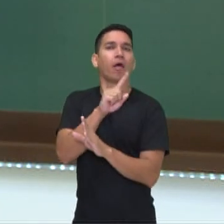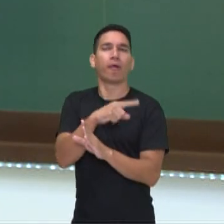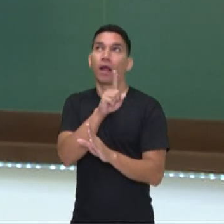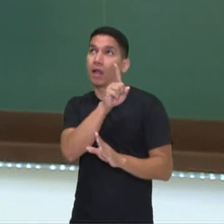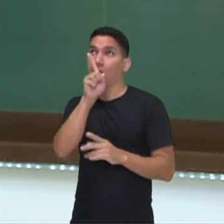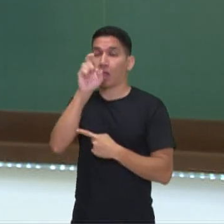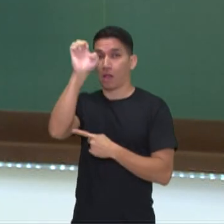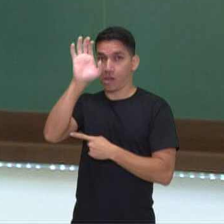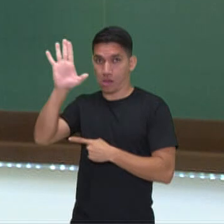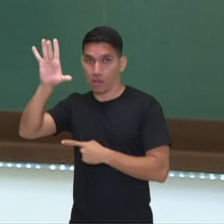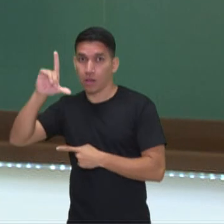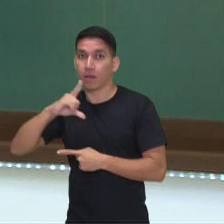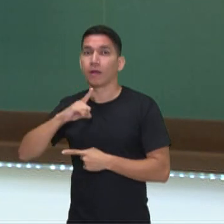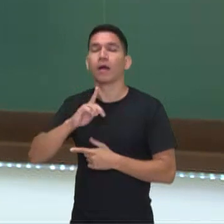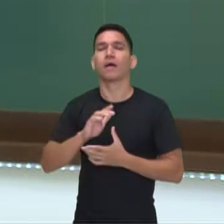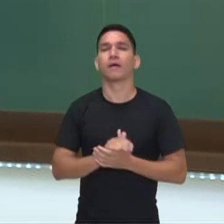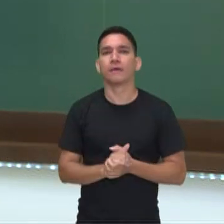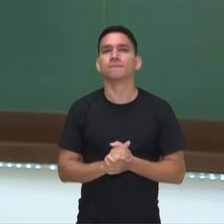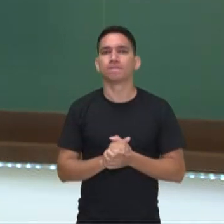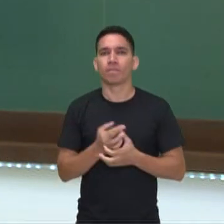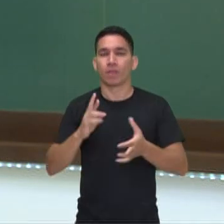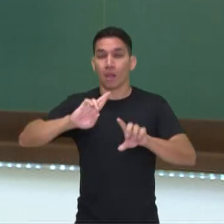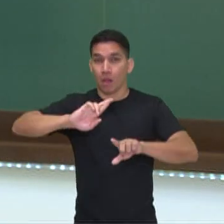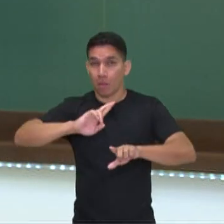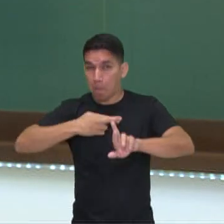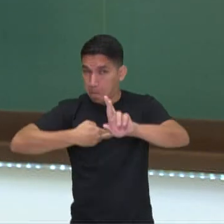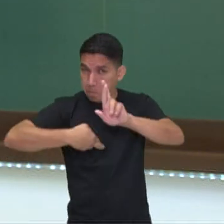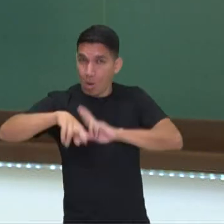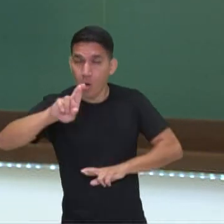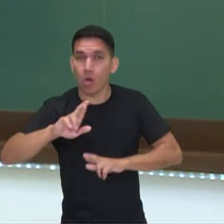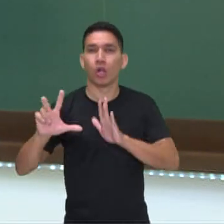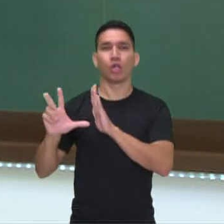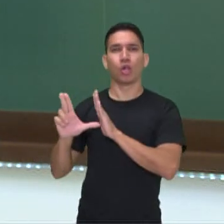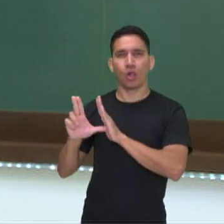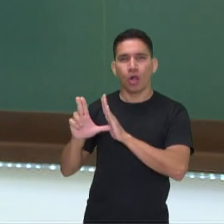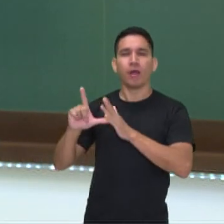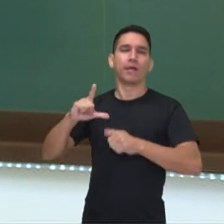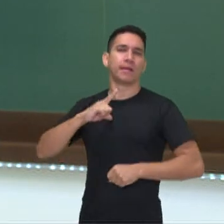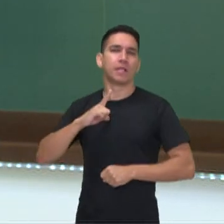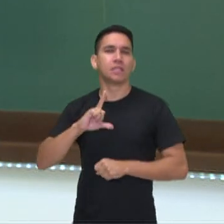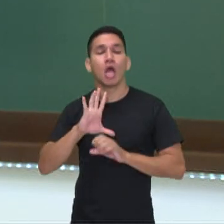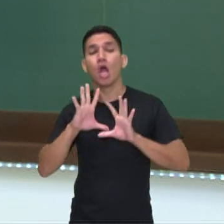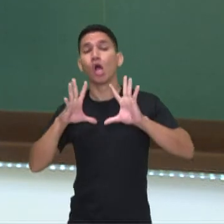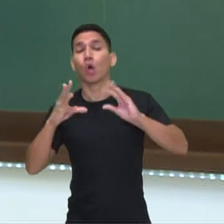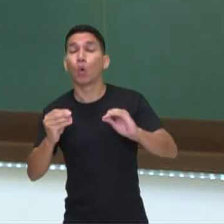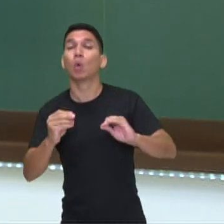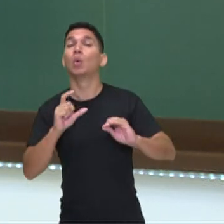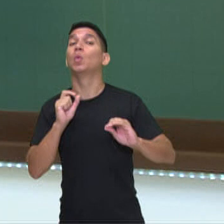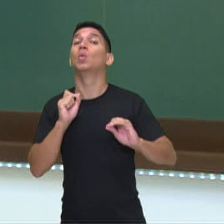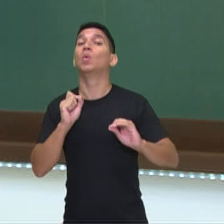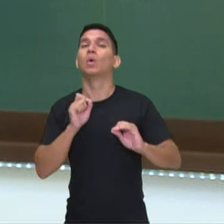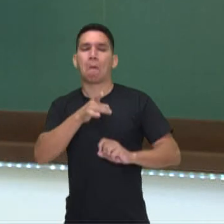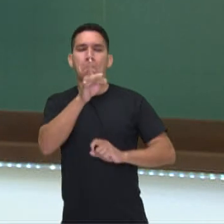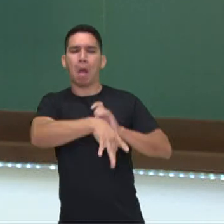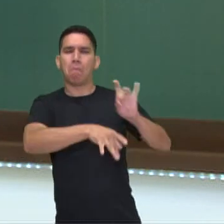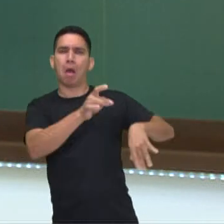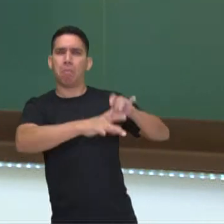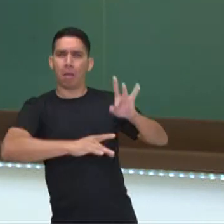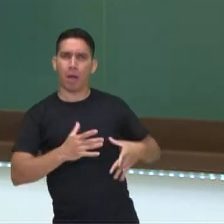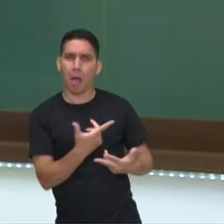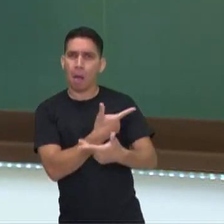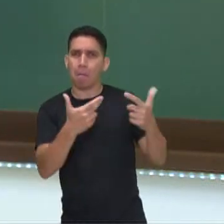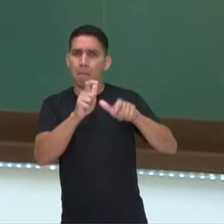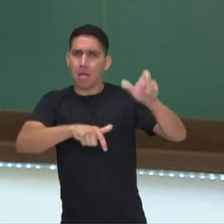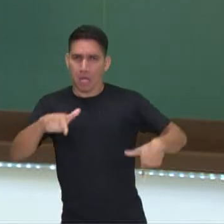que a gente vem da reforma protestante, de Lutero, toda aquela concepção que a gente tinha, né?